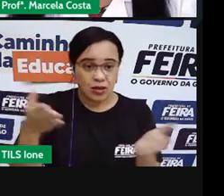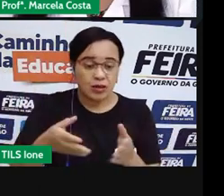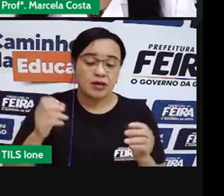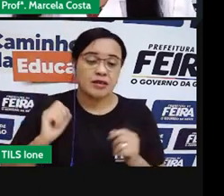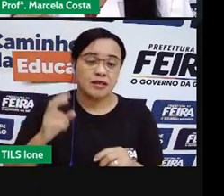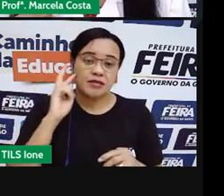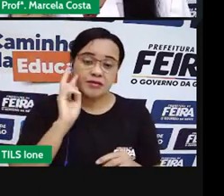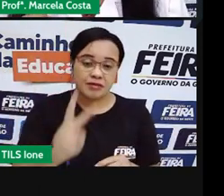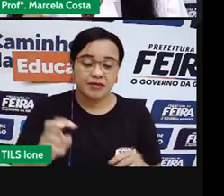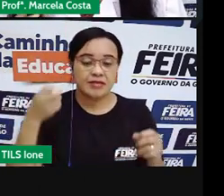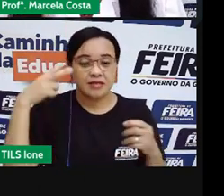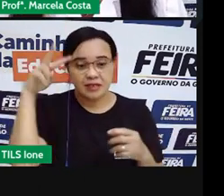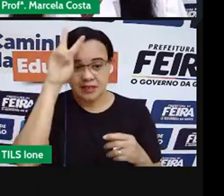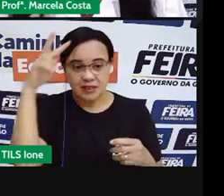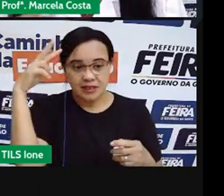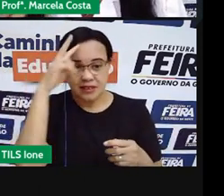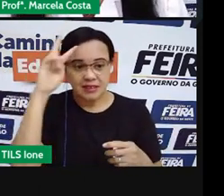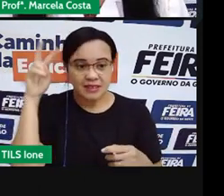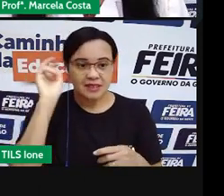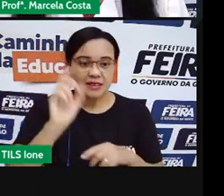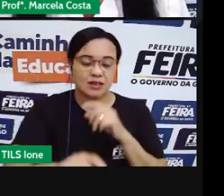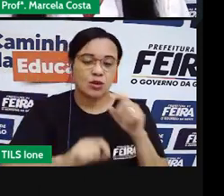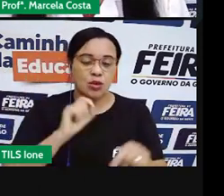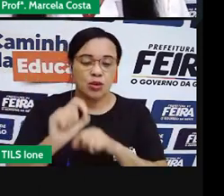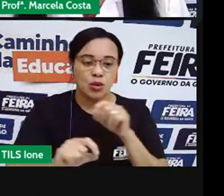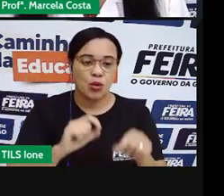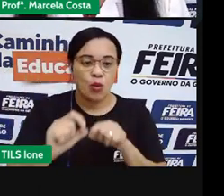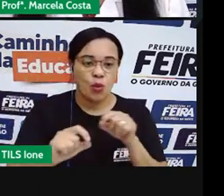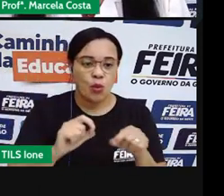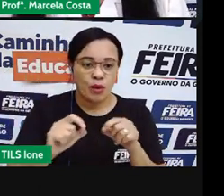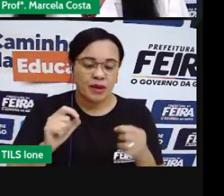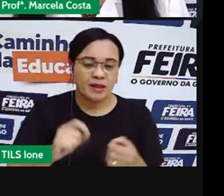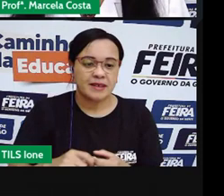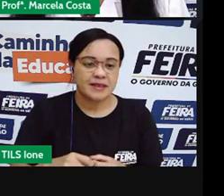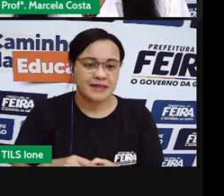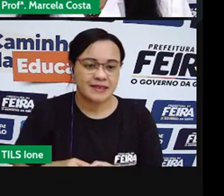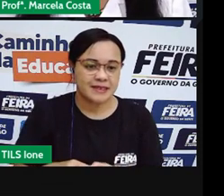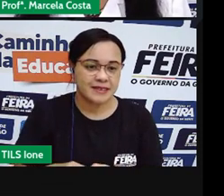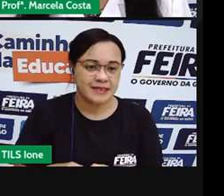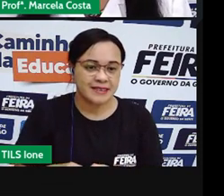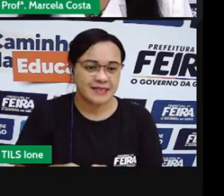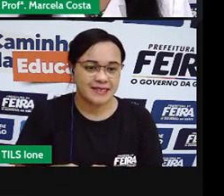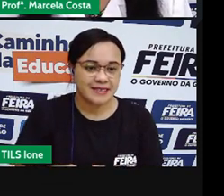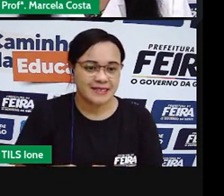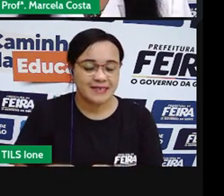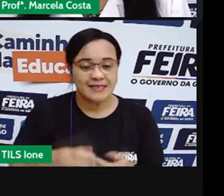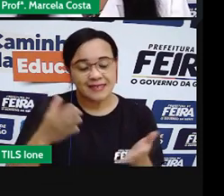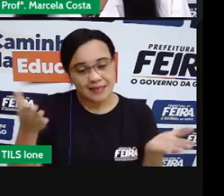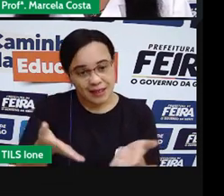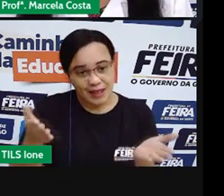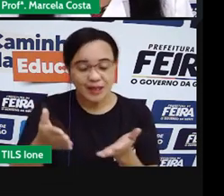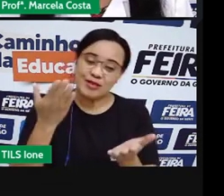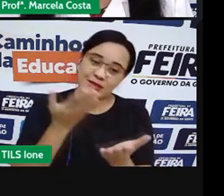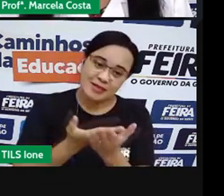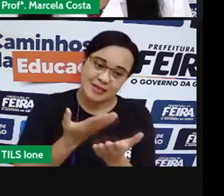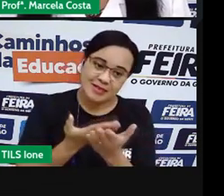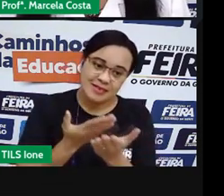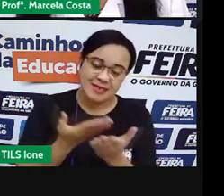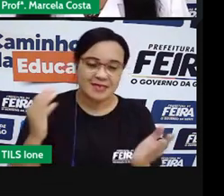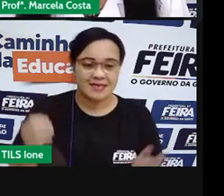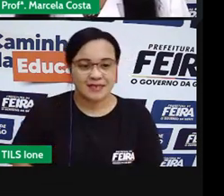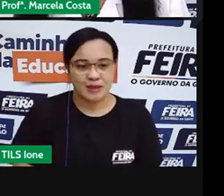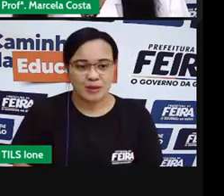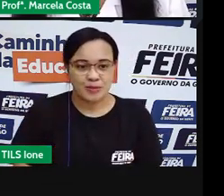história, essa parminha, né? Em formato de história aqui durante essa aula de hoje. Então,